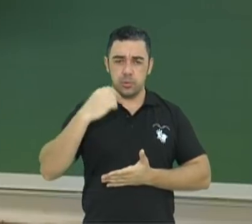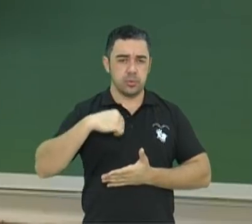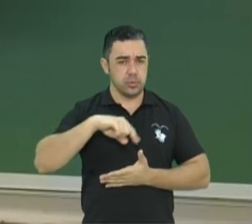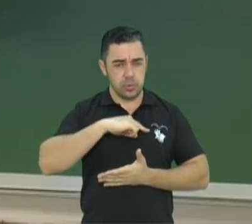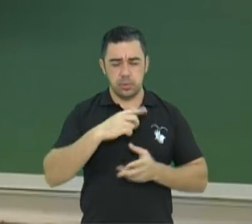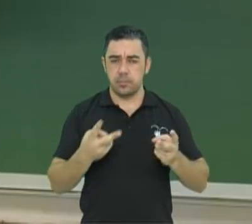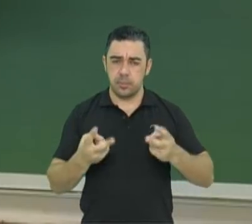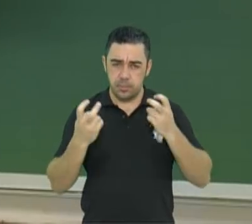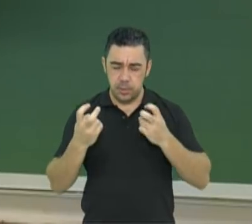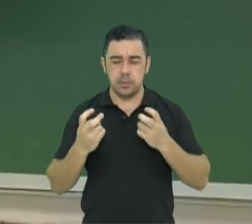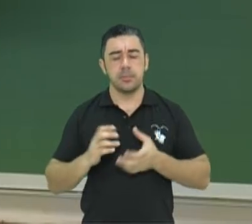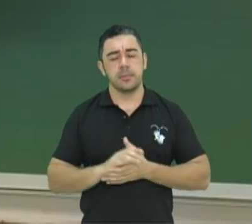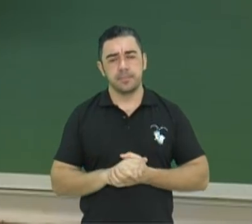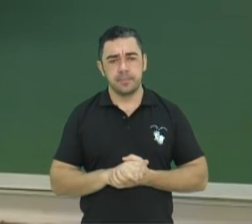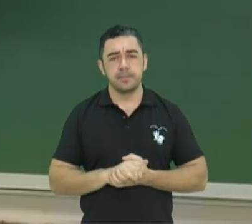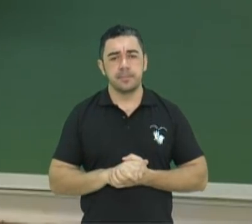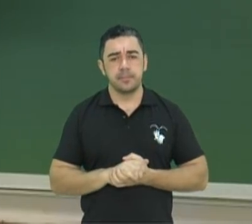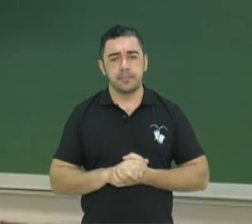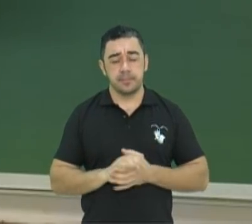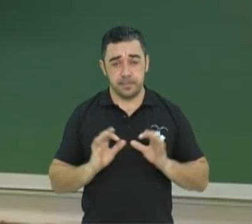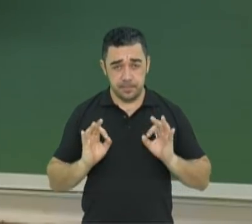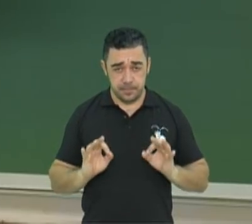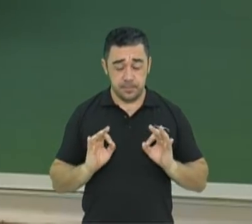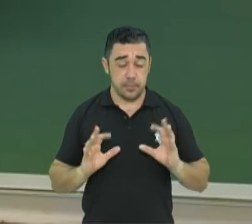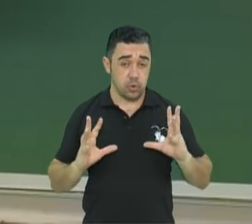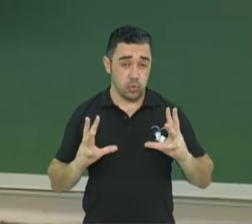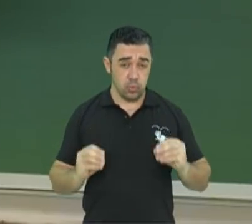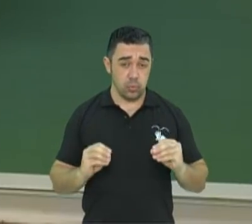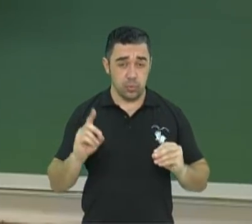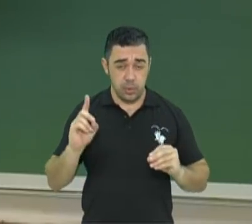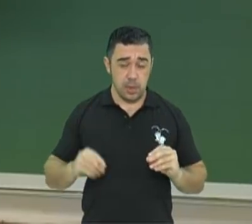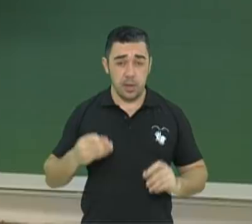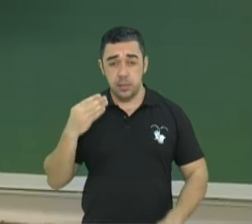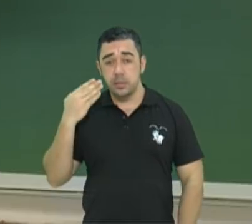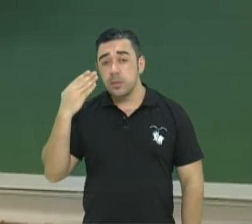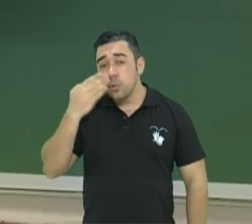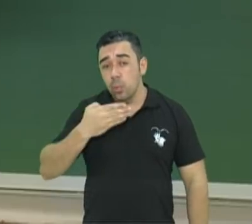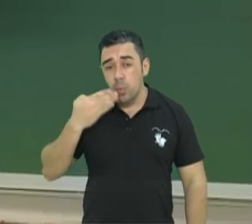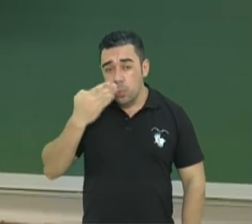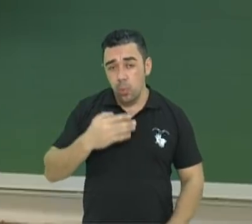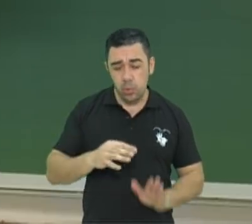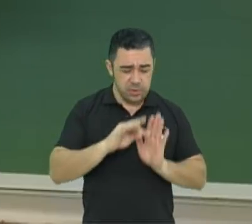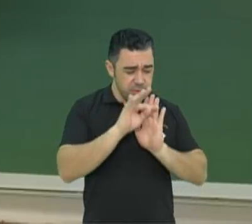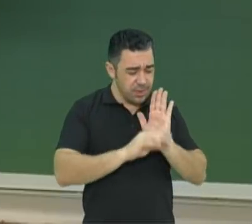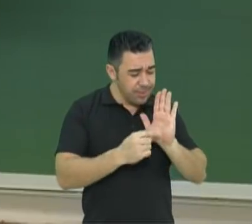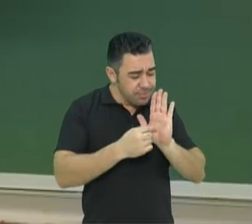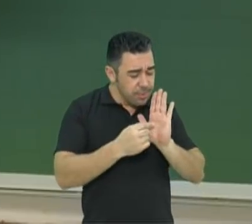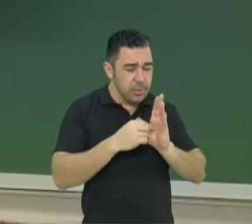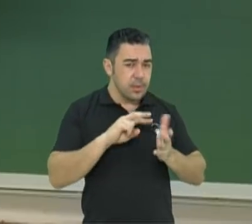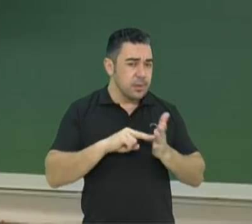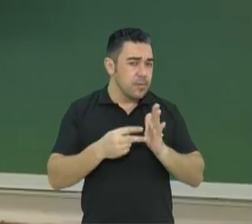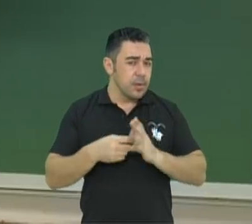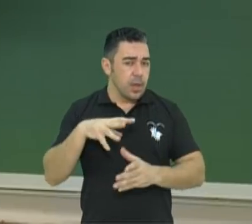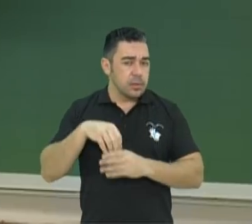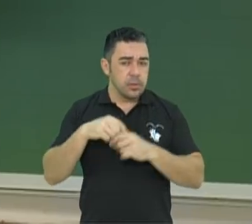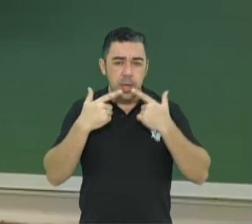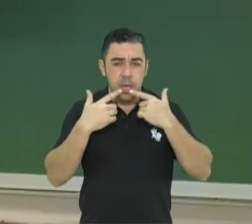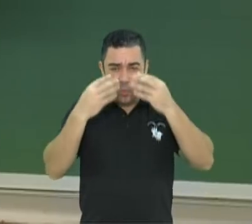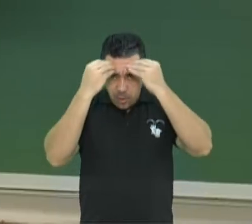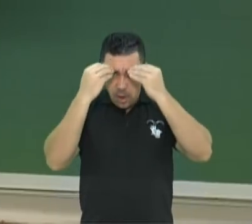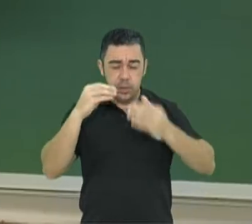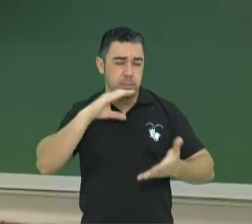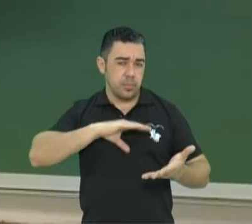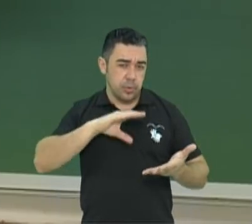nós observemos, certo? Então, tudo é discurso, tudo tem um significado dentro da linguagem, dentro da